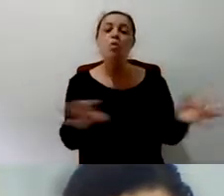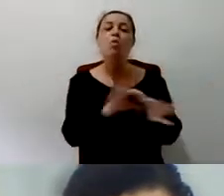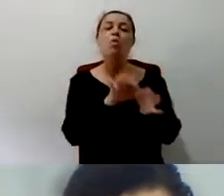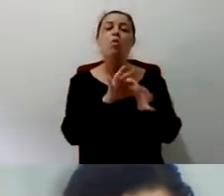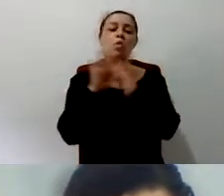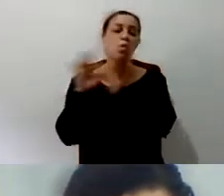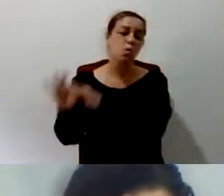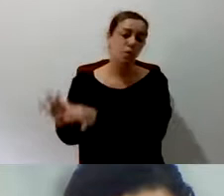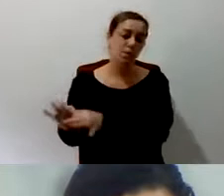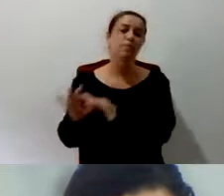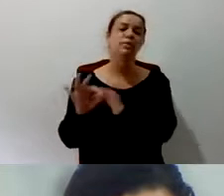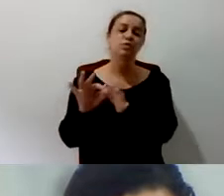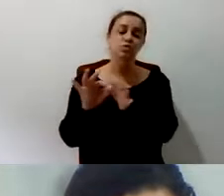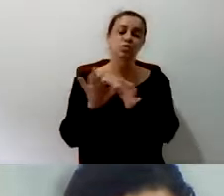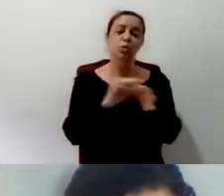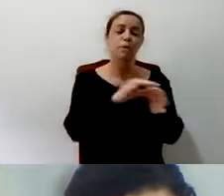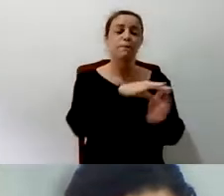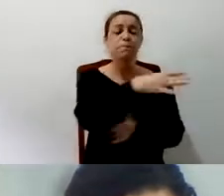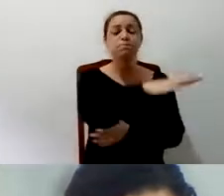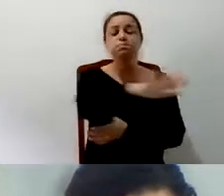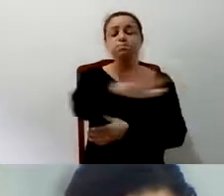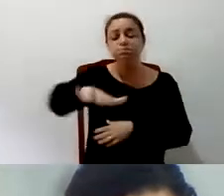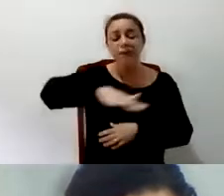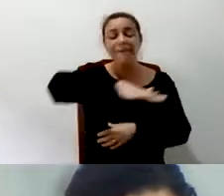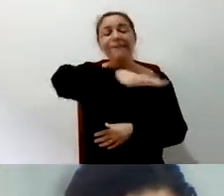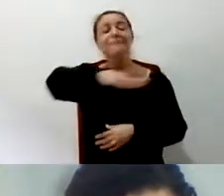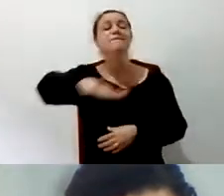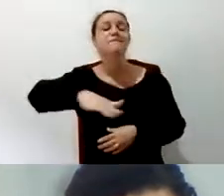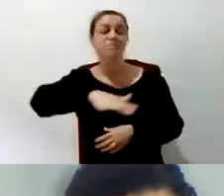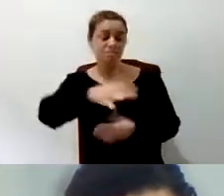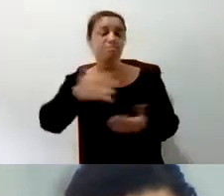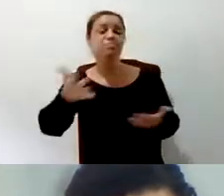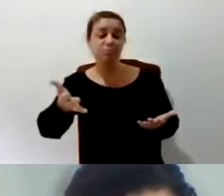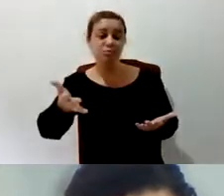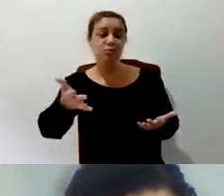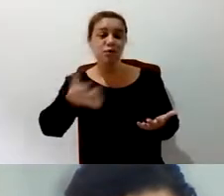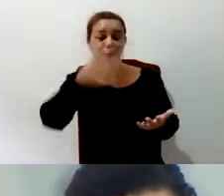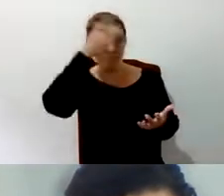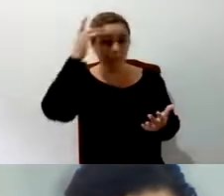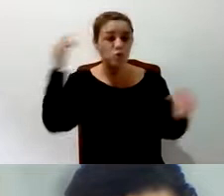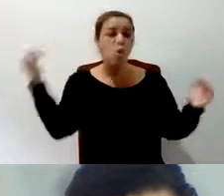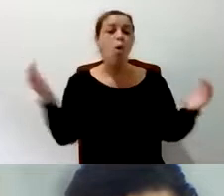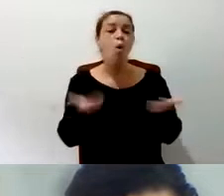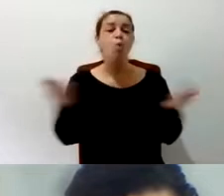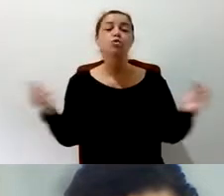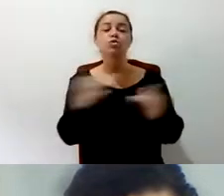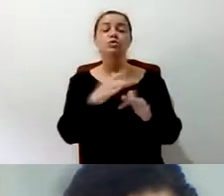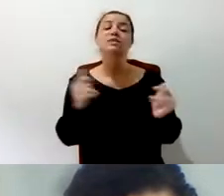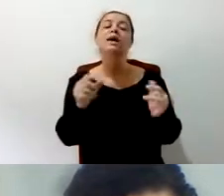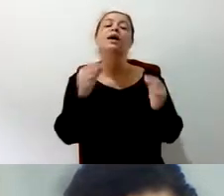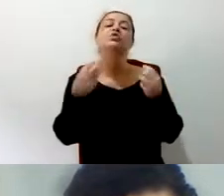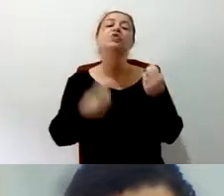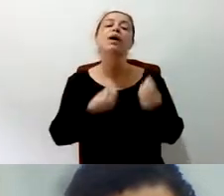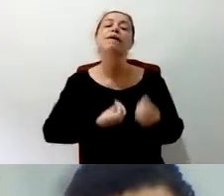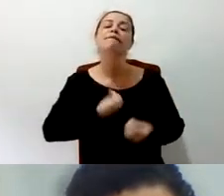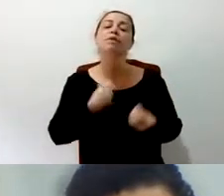como a gente chama de natureza, né, mas... O que é a natureza hoje para o homem urbano? Né? É a sua casa, é a sua escola, é o seu trabalho.